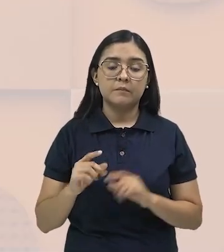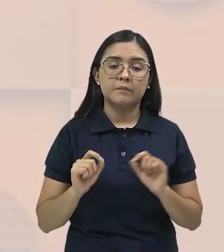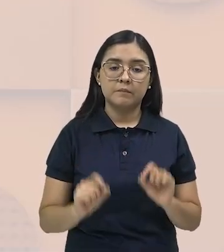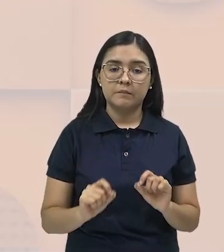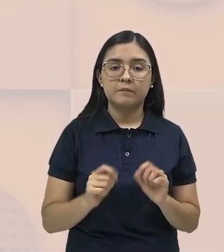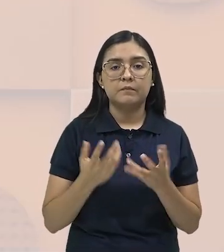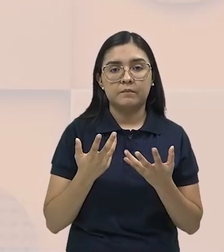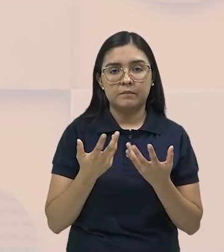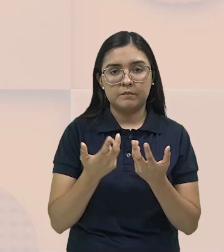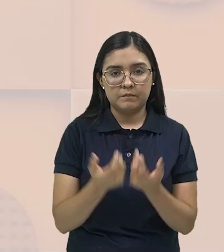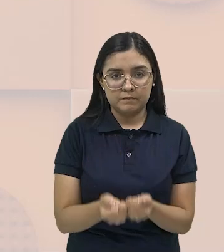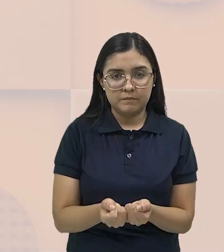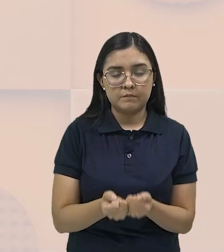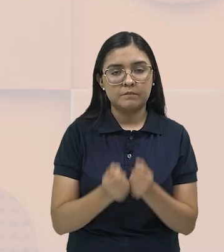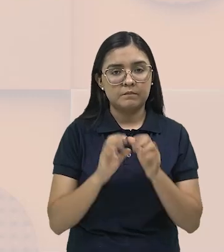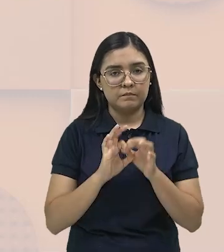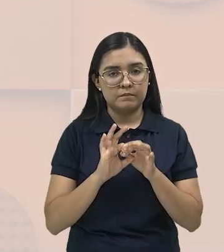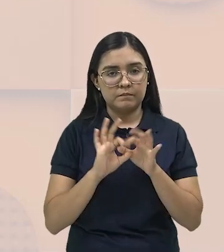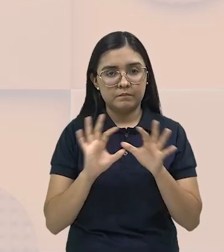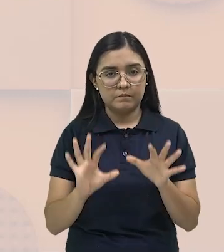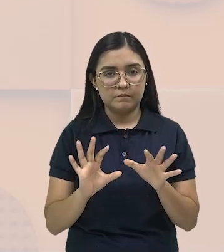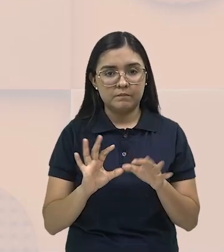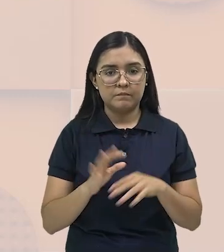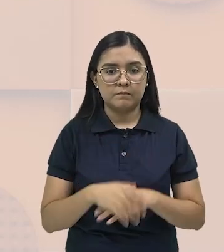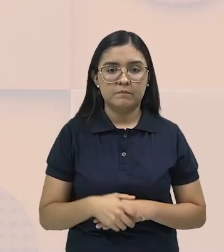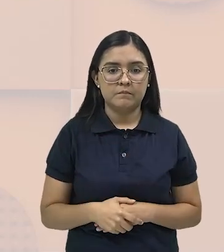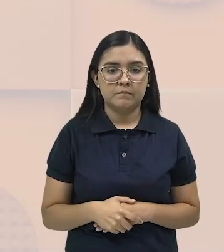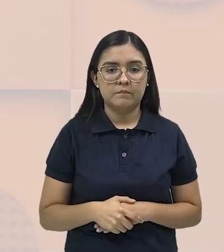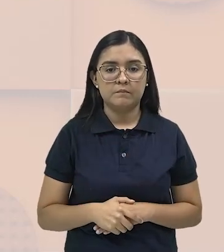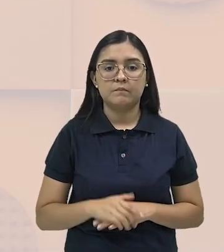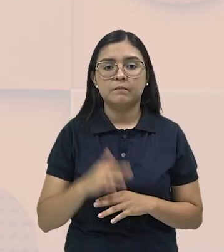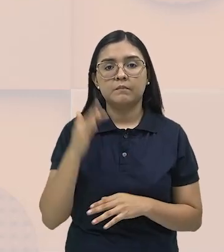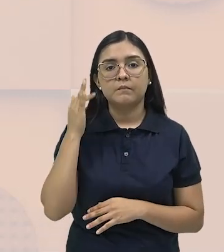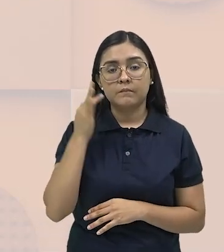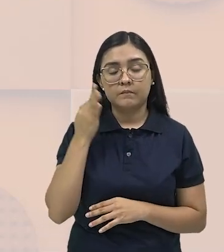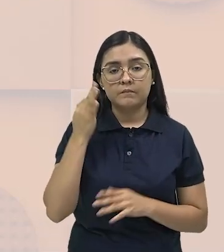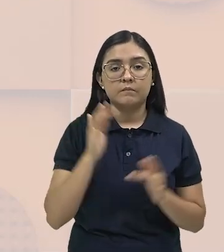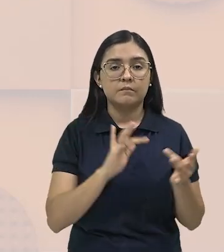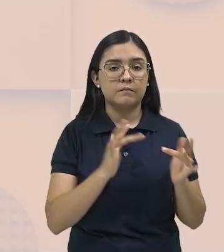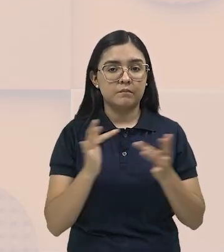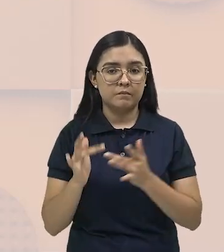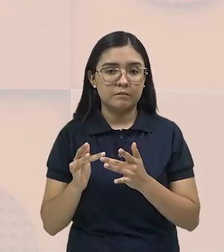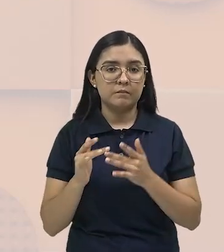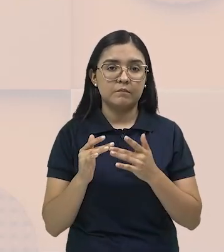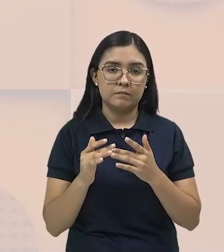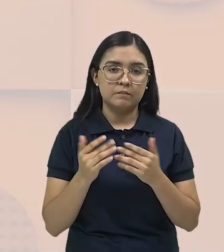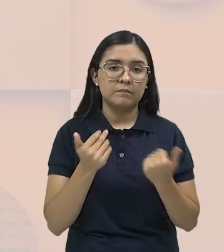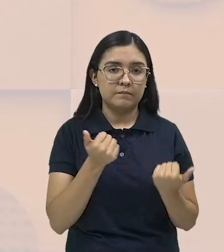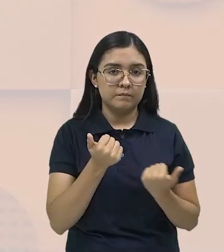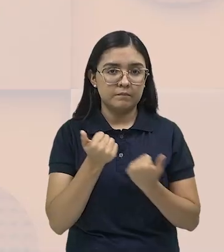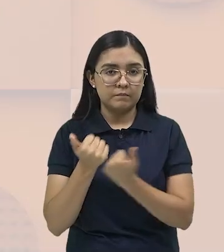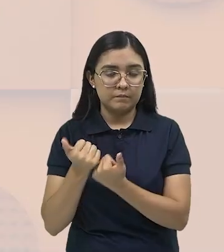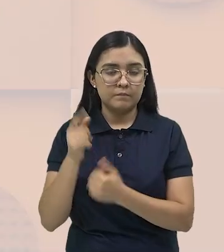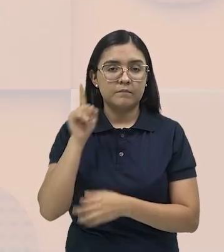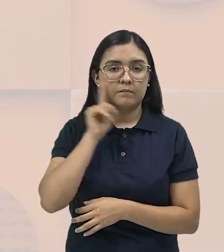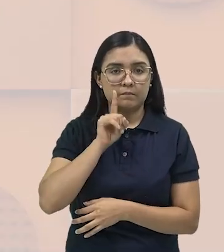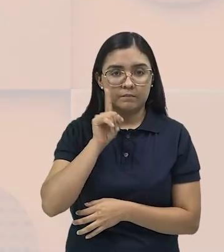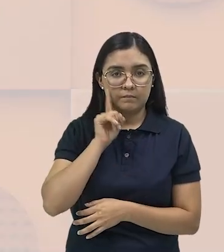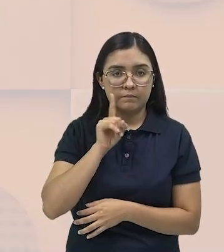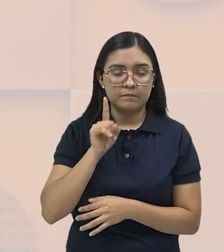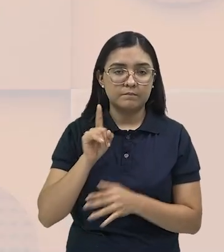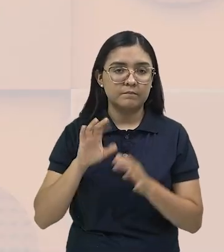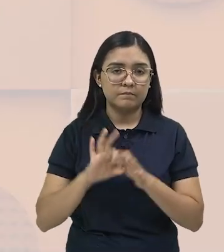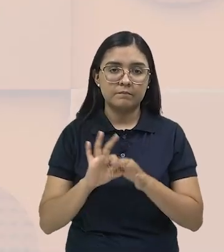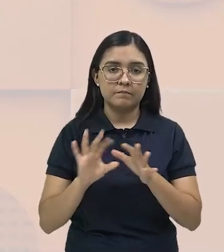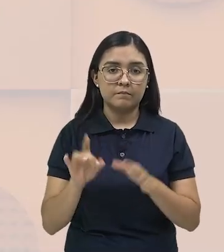vai aceitar essa independência da Inglaterra. A França, nesse contexto, vai apoiar os Estados Unidos, né, a independência